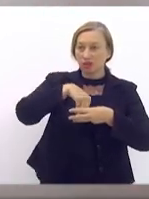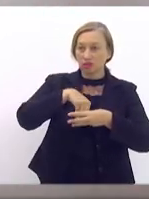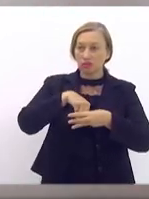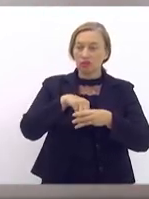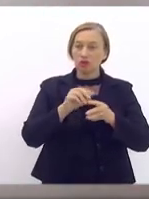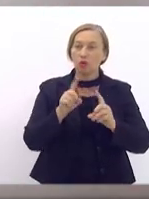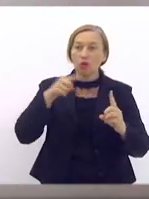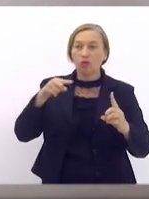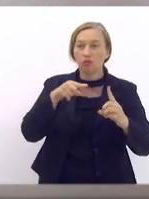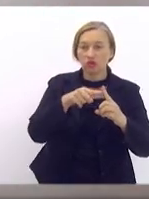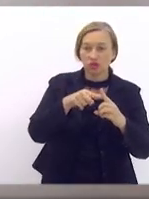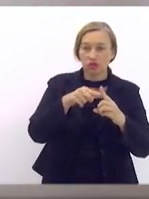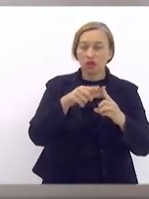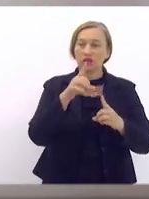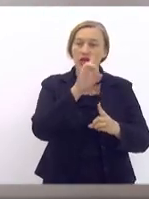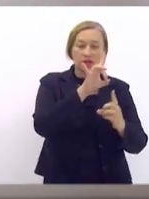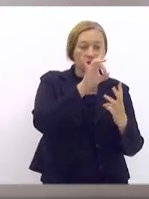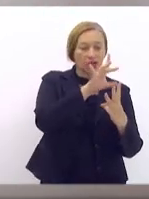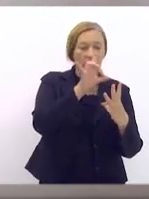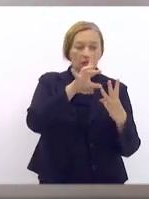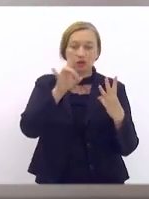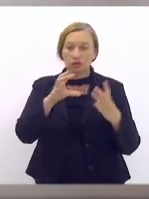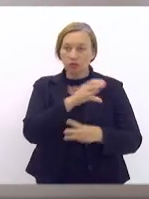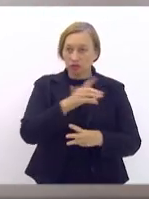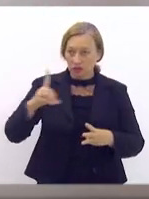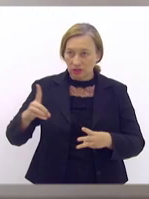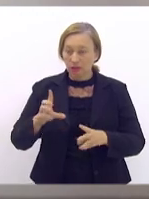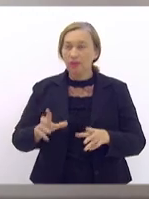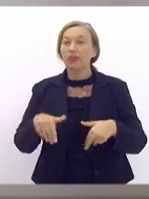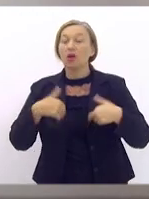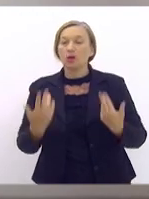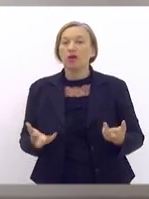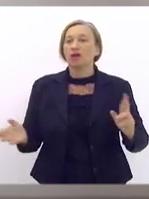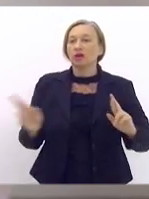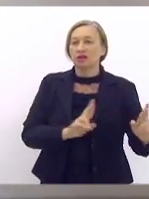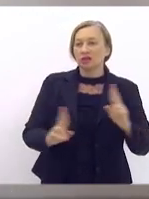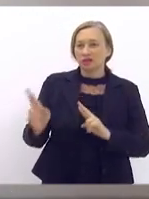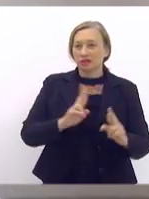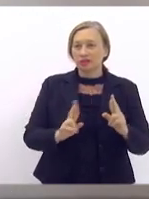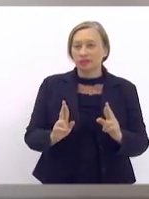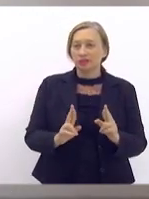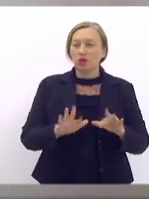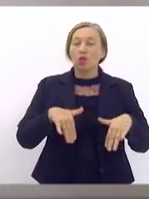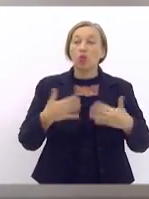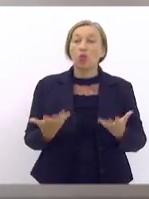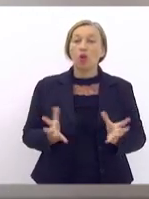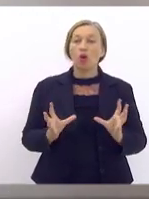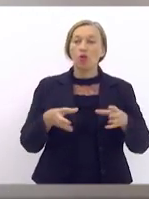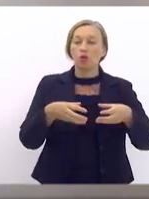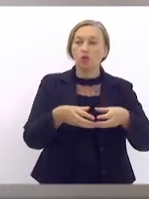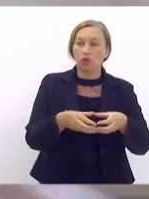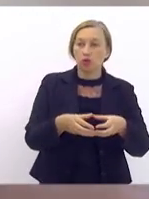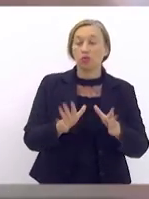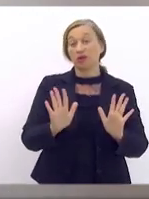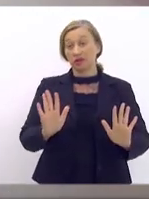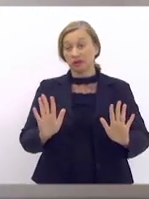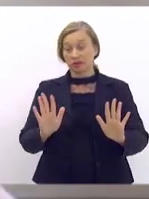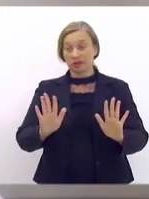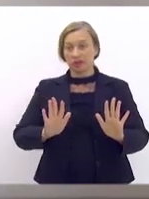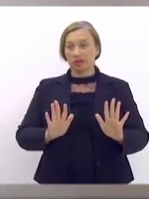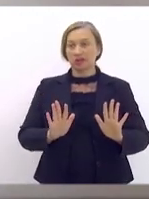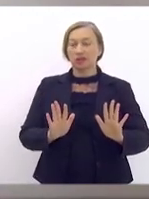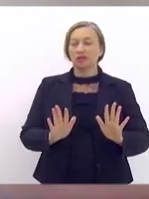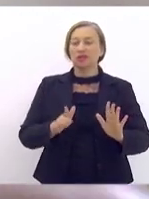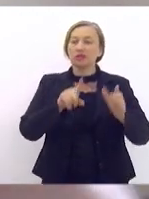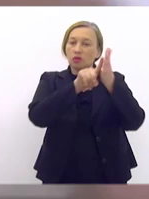cada uma com a sua coordenadora. Com relação a que órgão, né, digamos, daí da casa de vocês, que demandaria